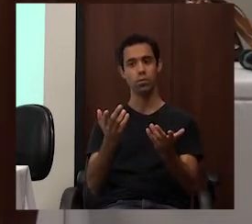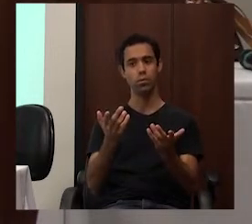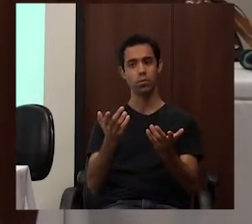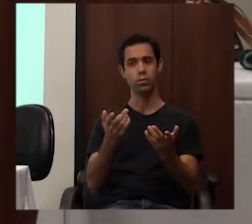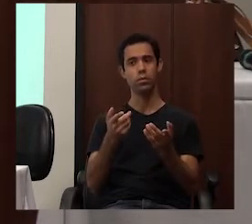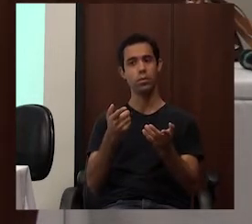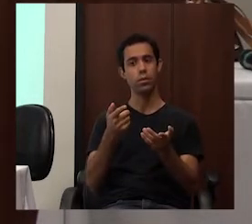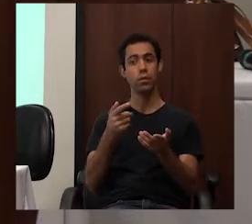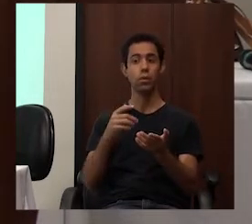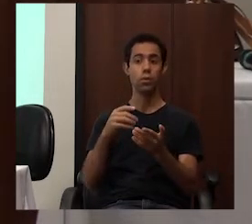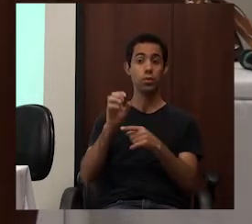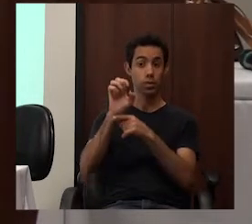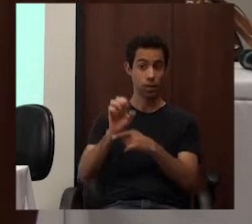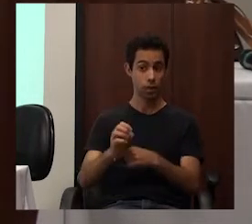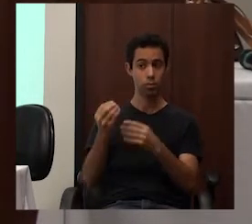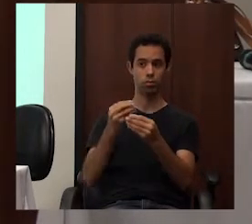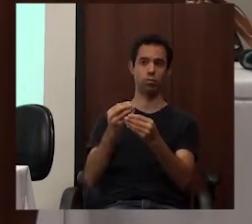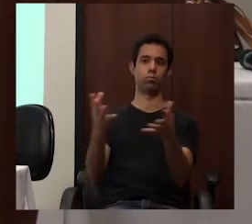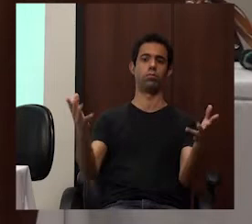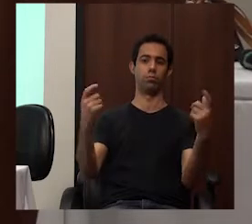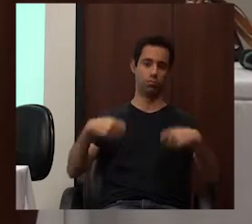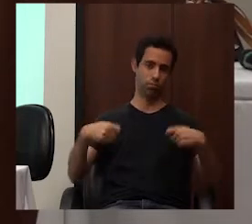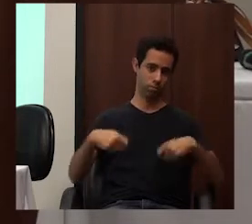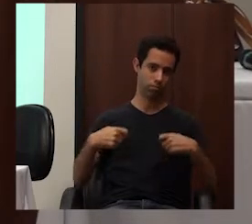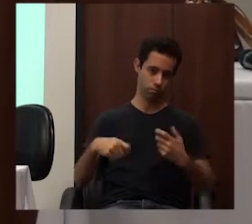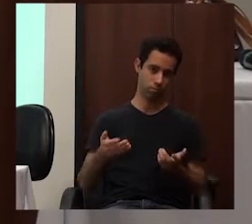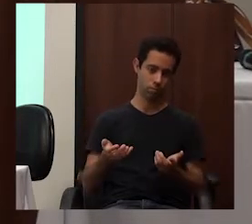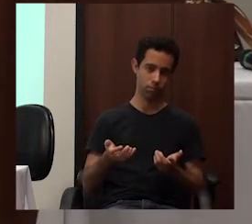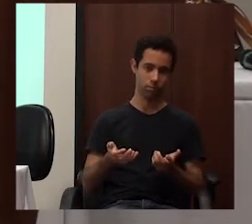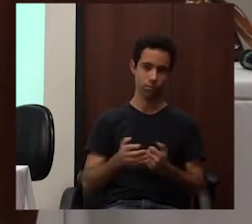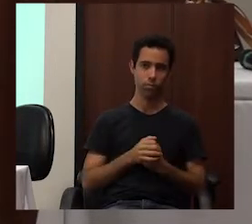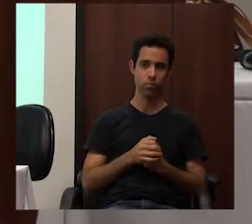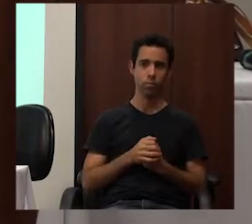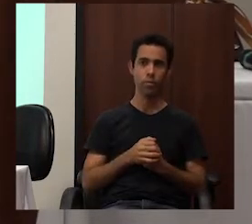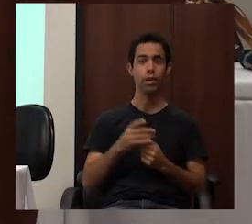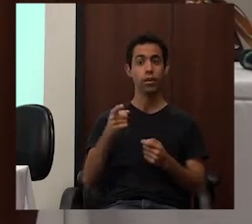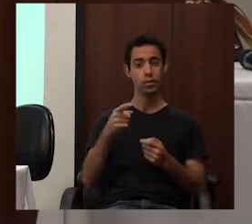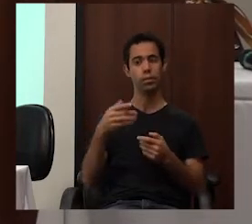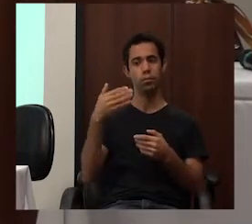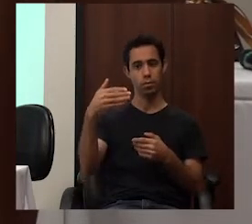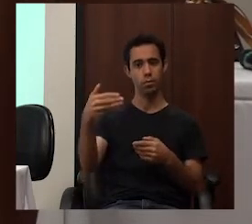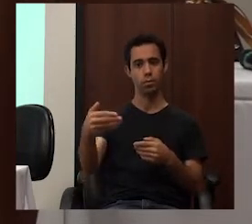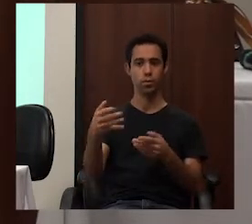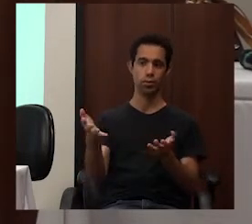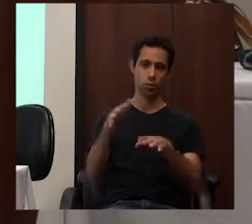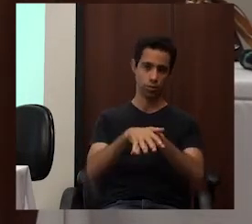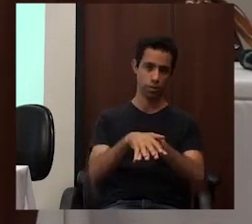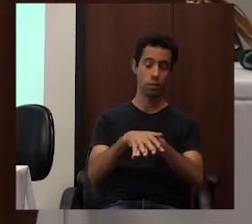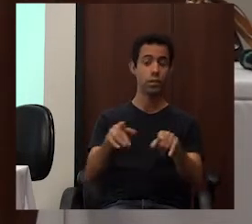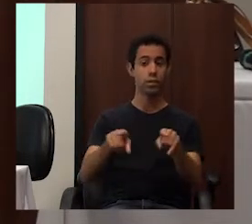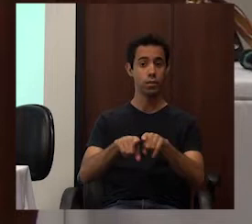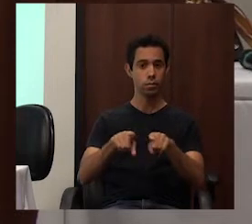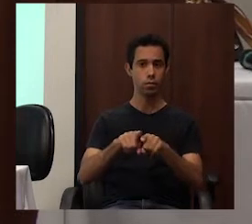o Estado deveria ser pressionado a dar. Porque esse processo educativo da inclusão acaba